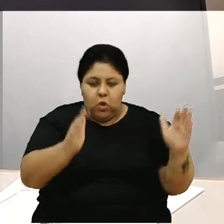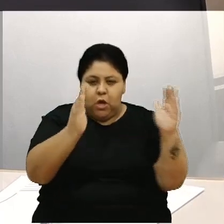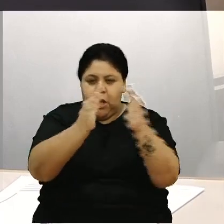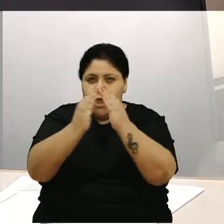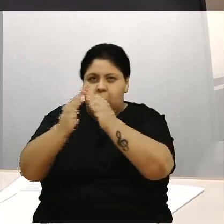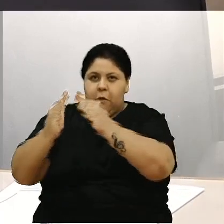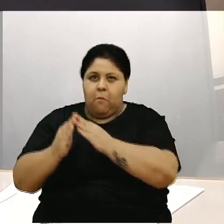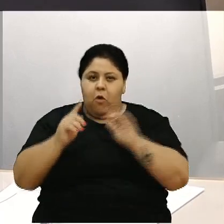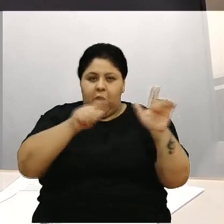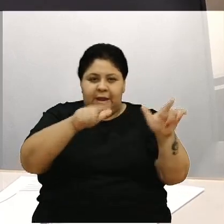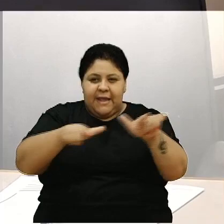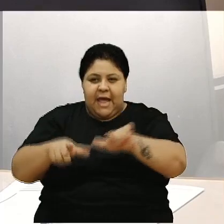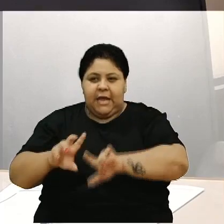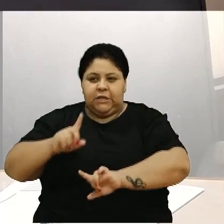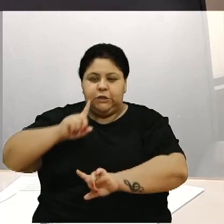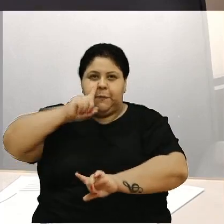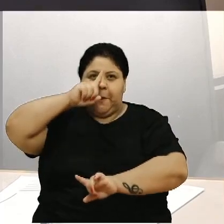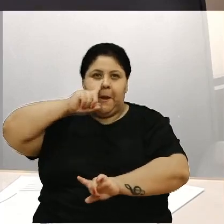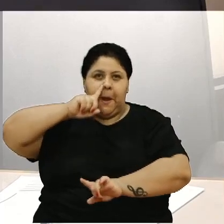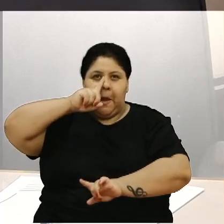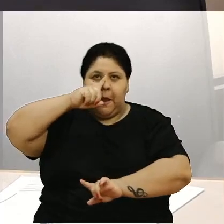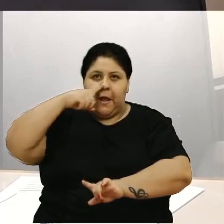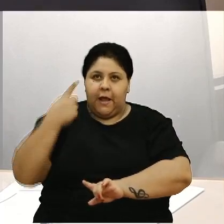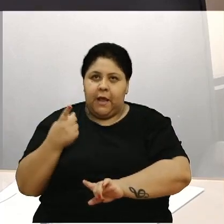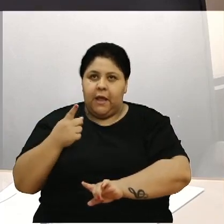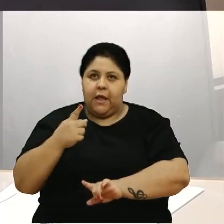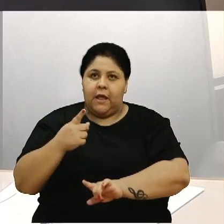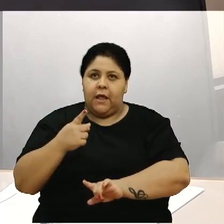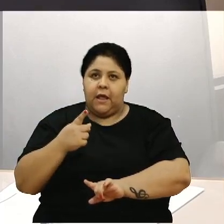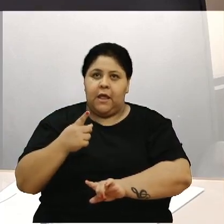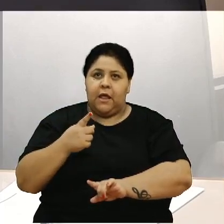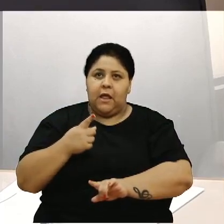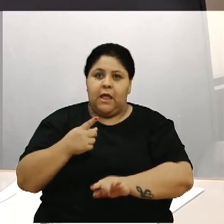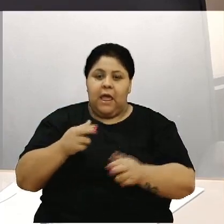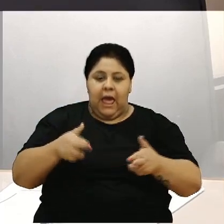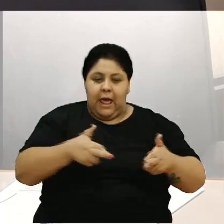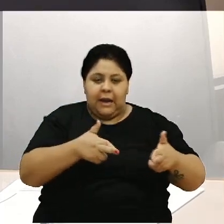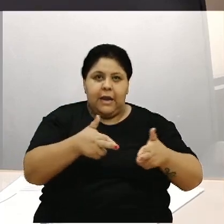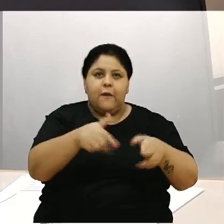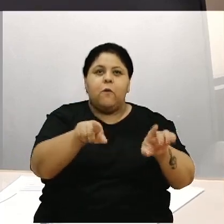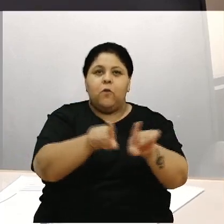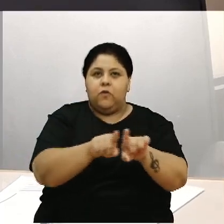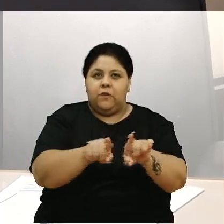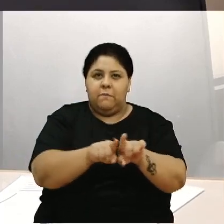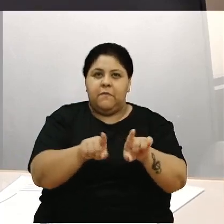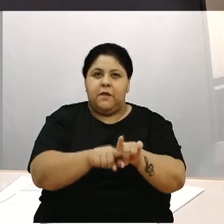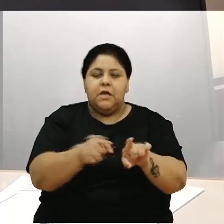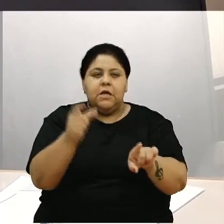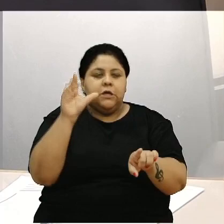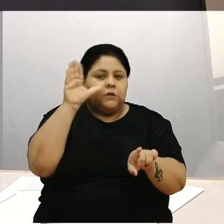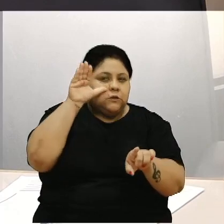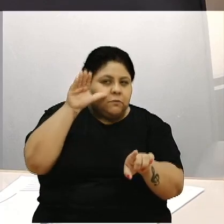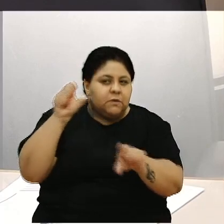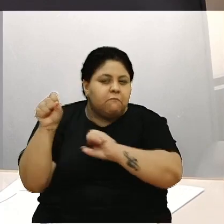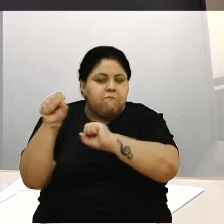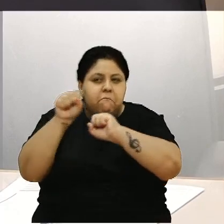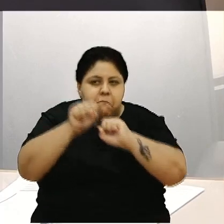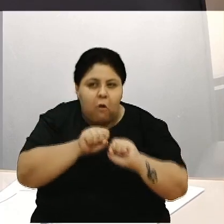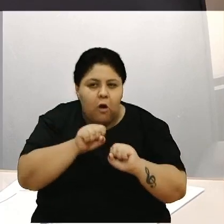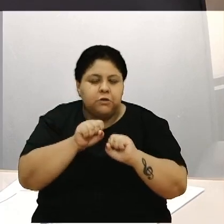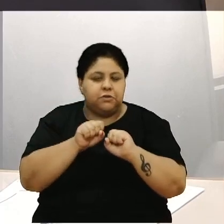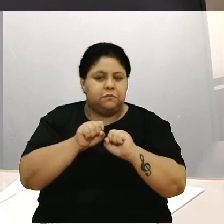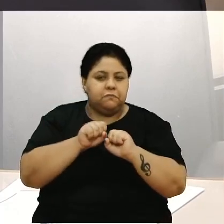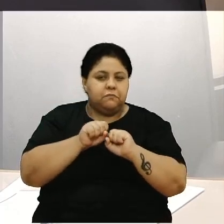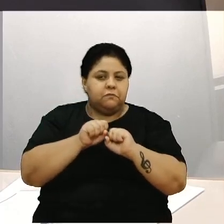risco, áreas lindeiras a córregos, a rios, né? Quando veem que está ocorrendo uma